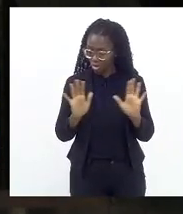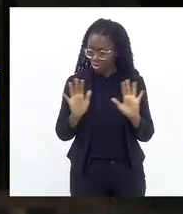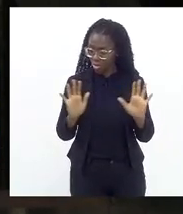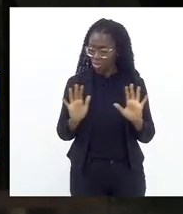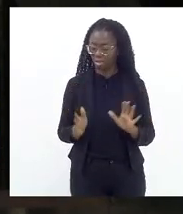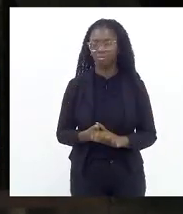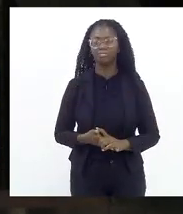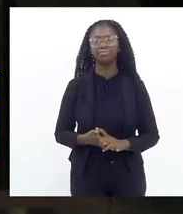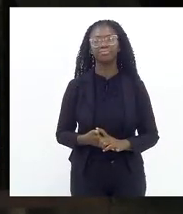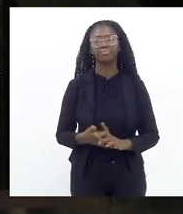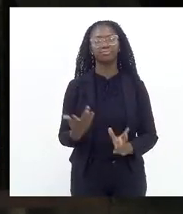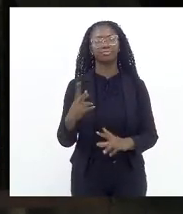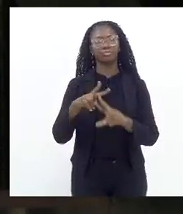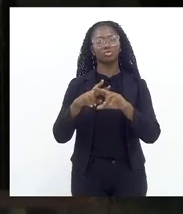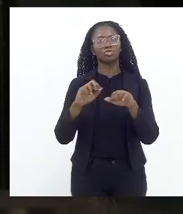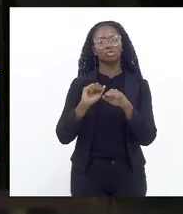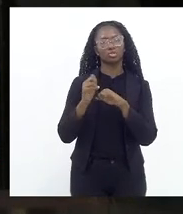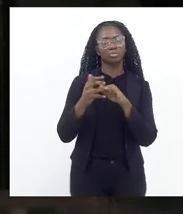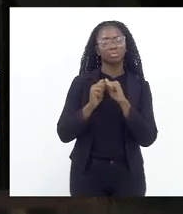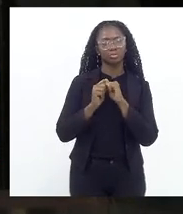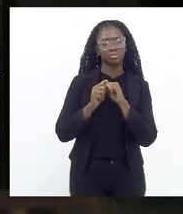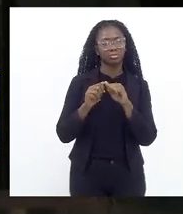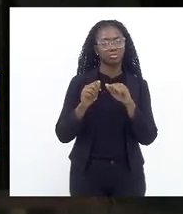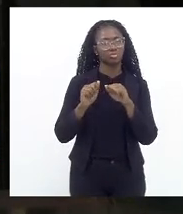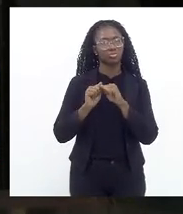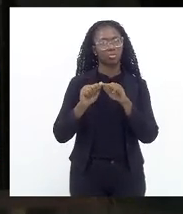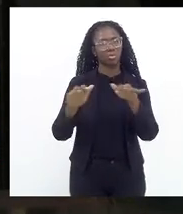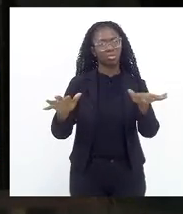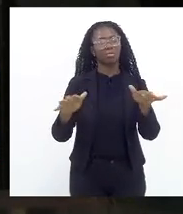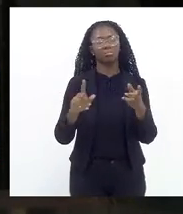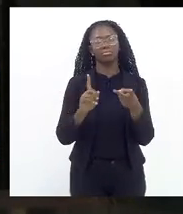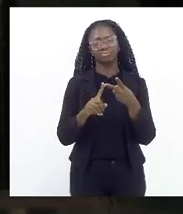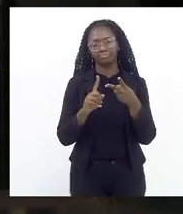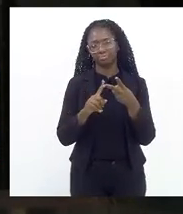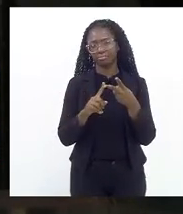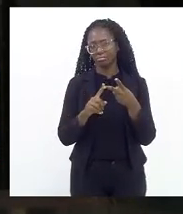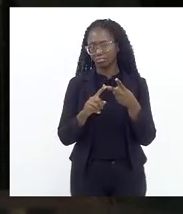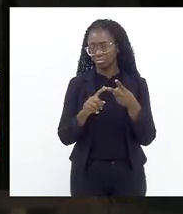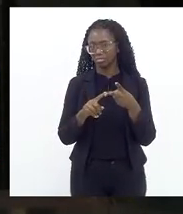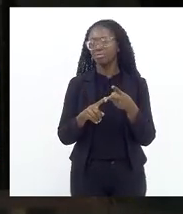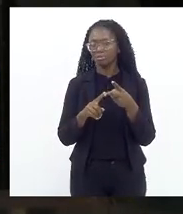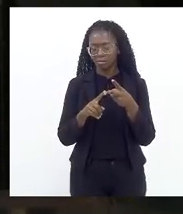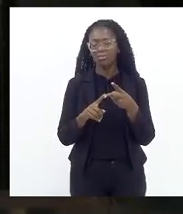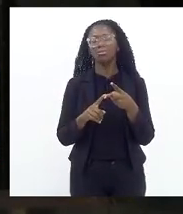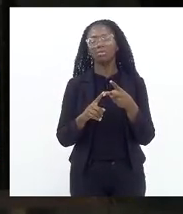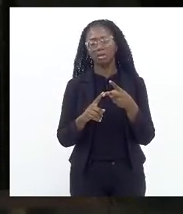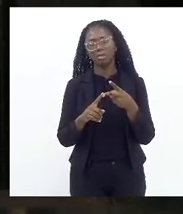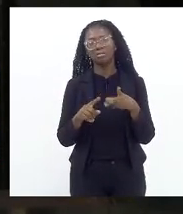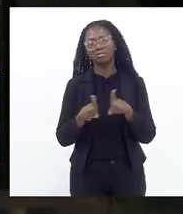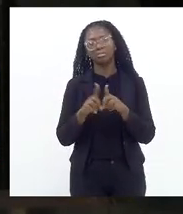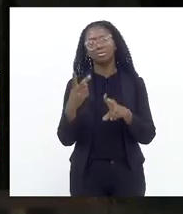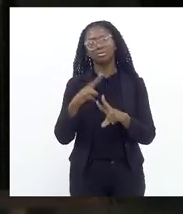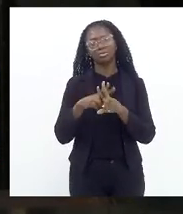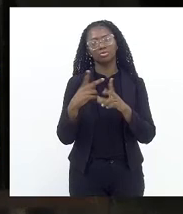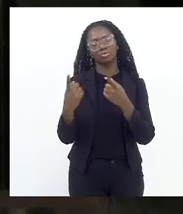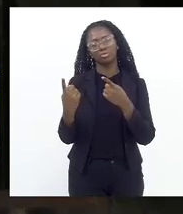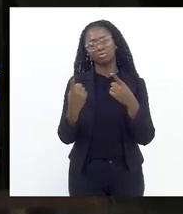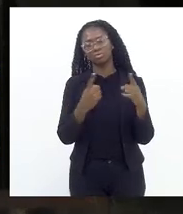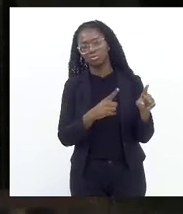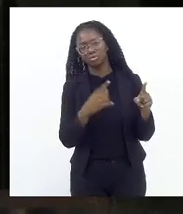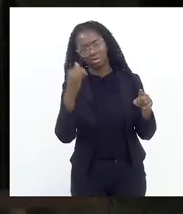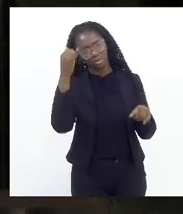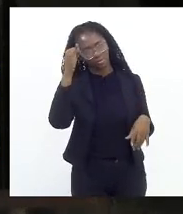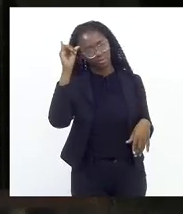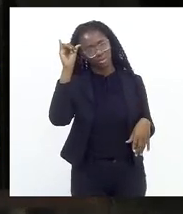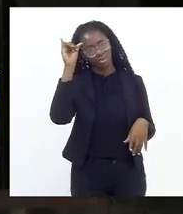de epidemia com resultado de morte, crime de infração a medidas sanitárias preventivas, crime de emprego